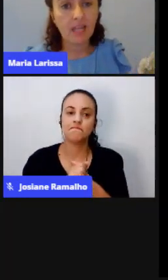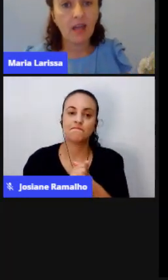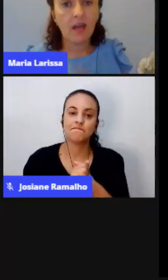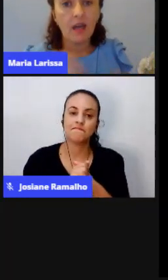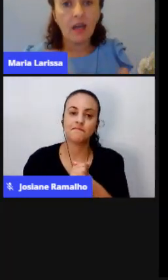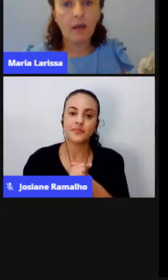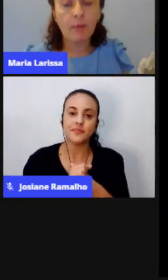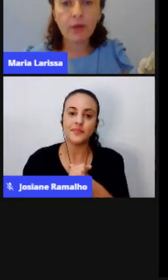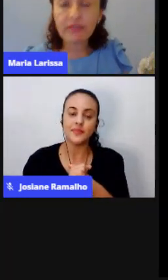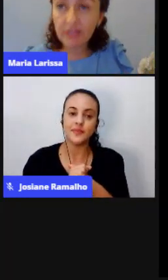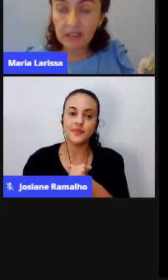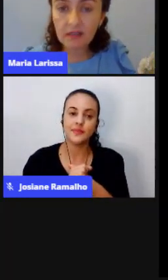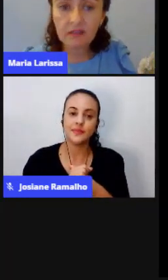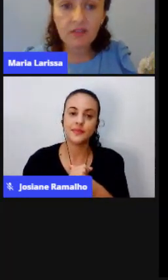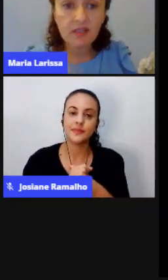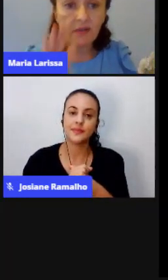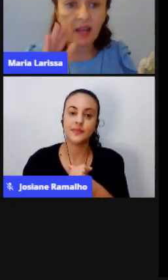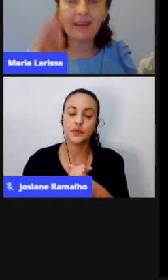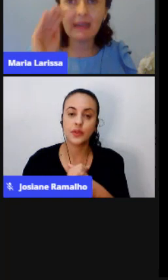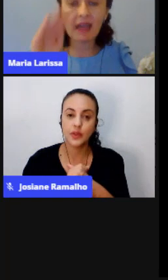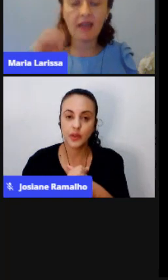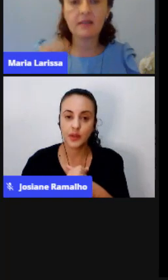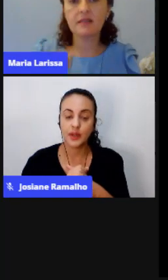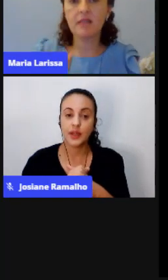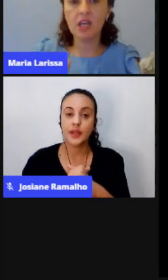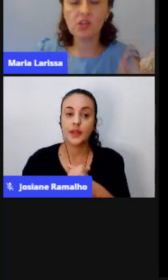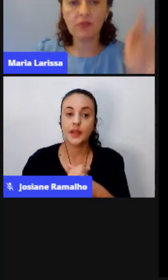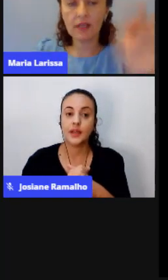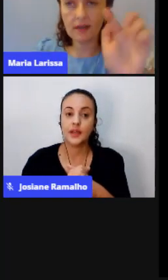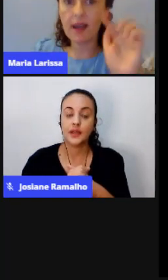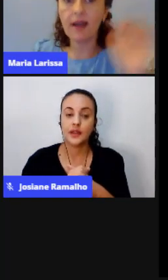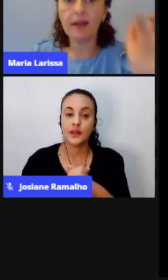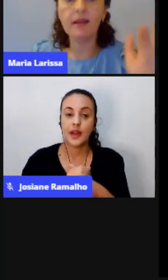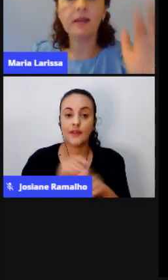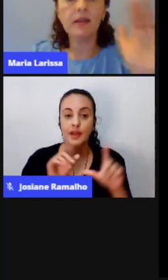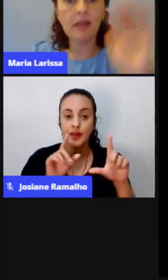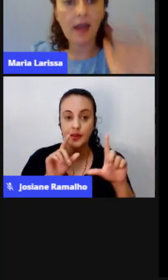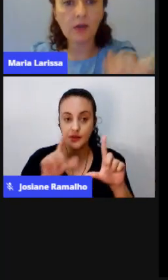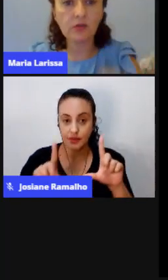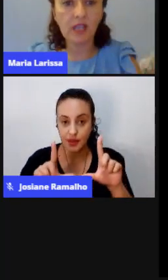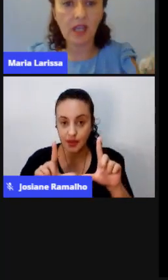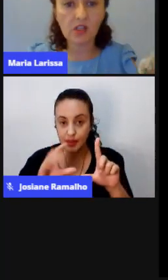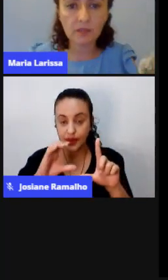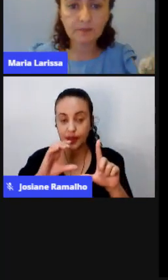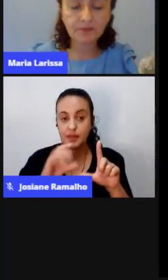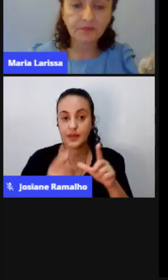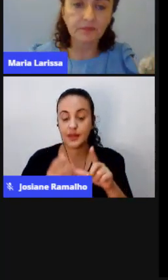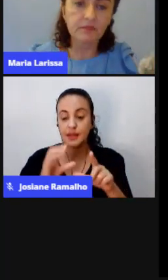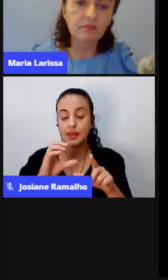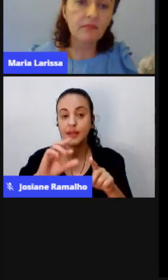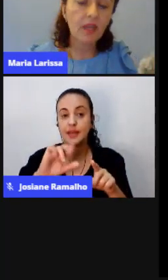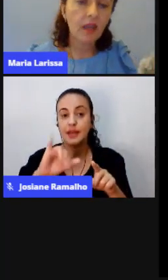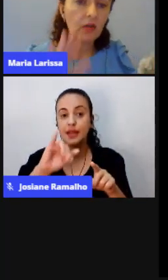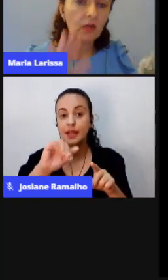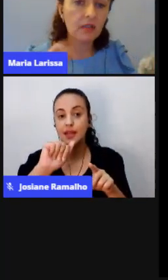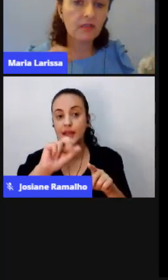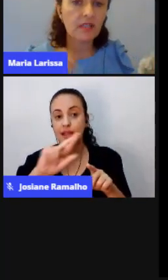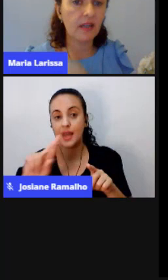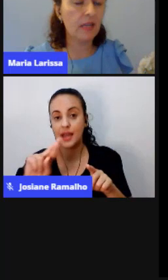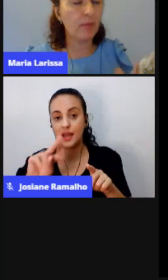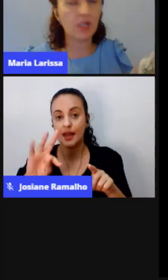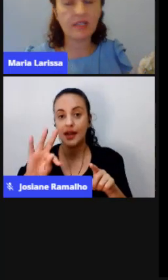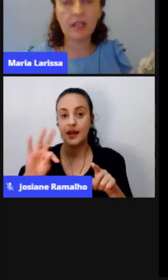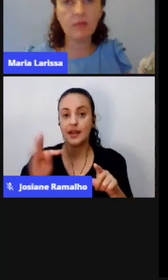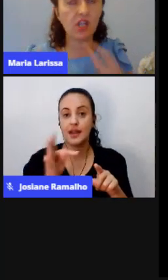favor. Por fim, você vai criar esse teste, vai clicar aí, criar o teste. Eu